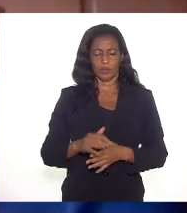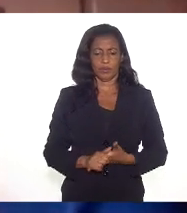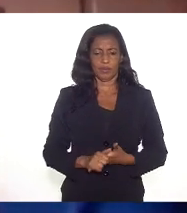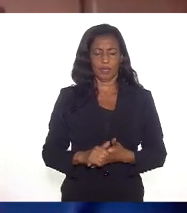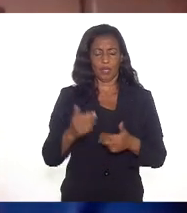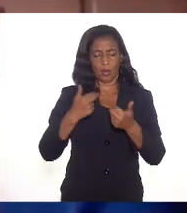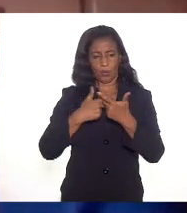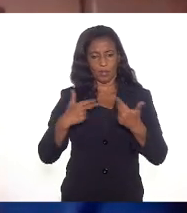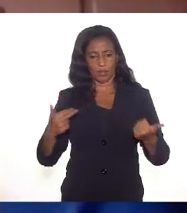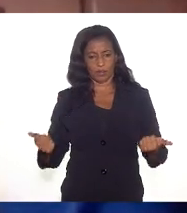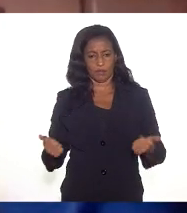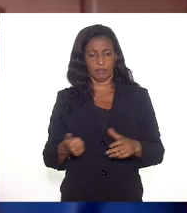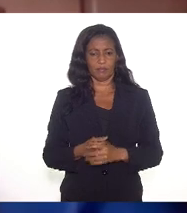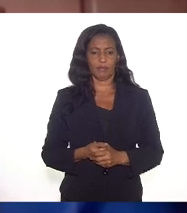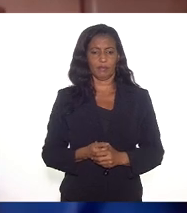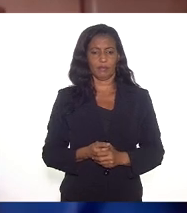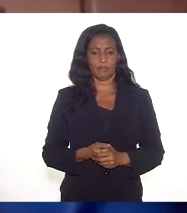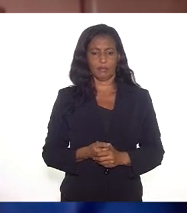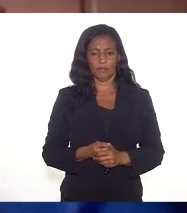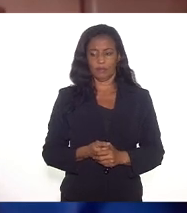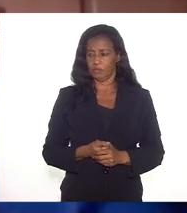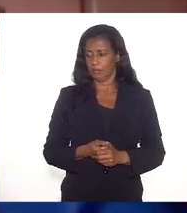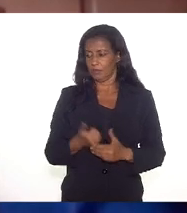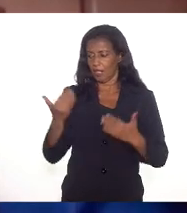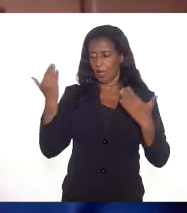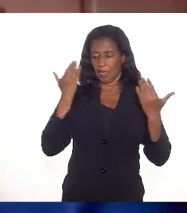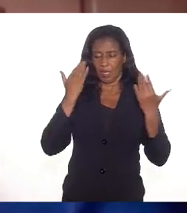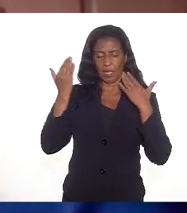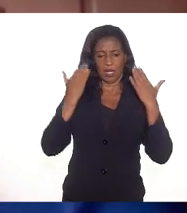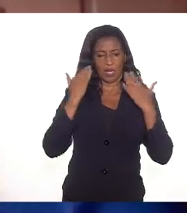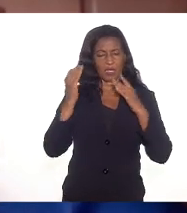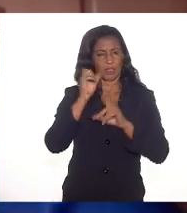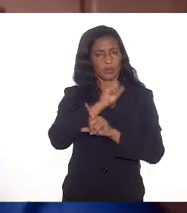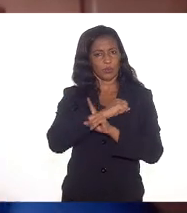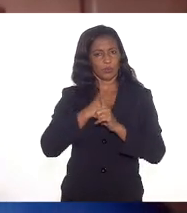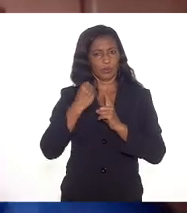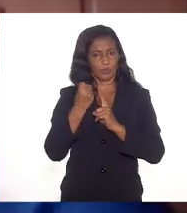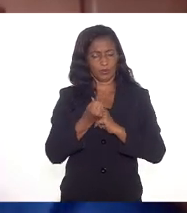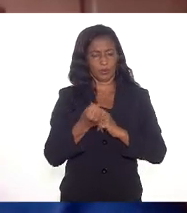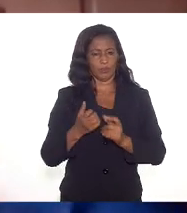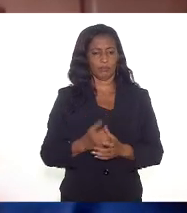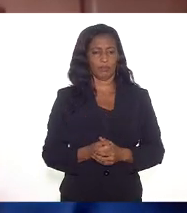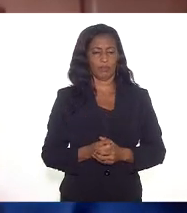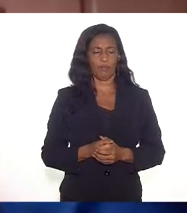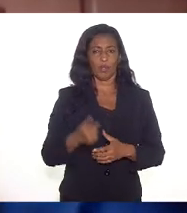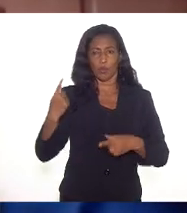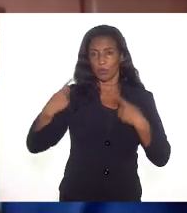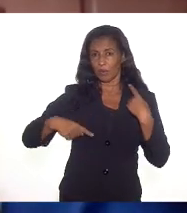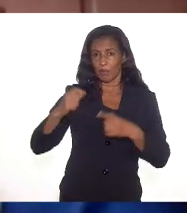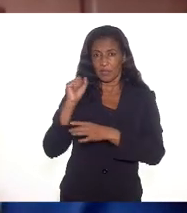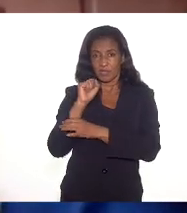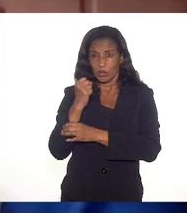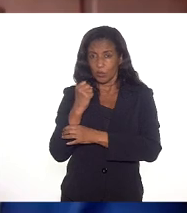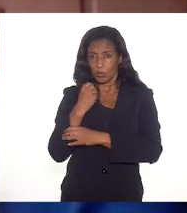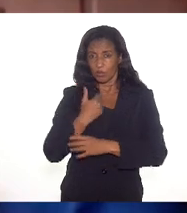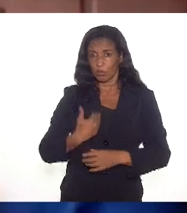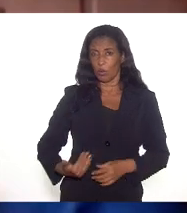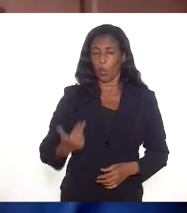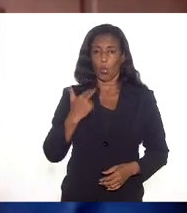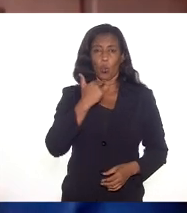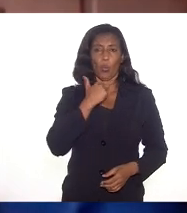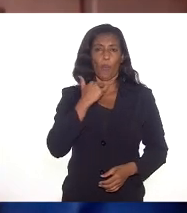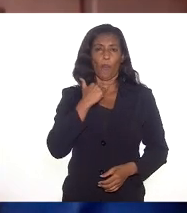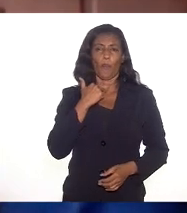da qualidade, da relação em sociedade. O debate de segurança pública não pode